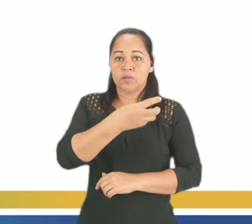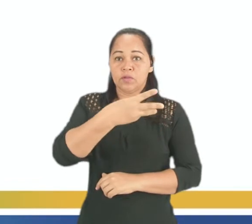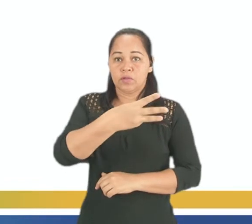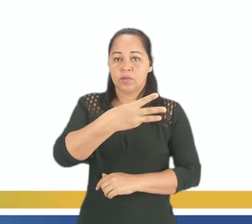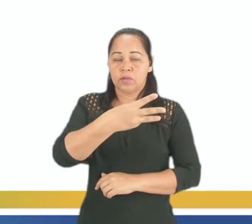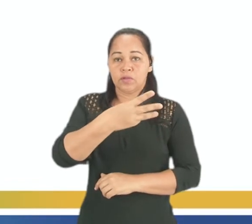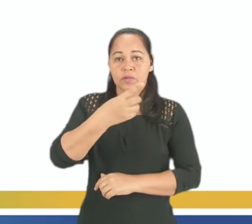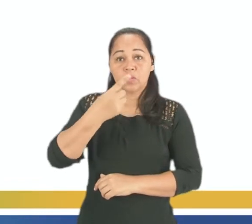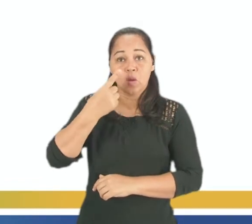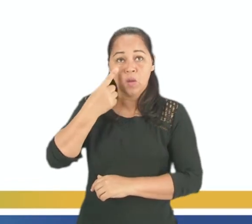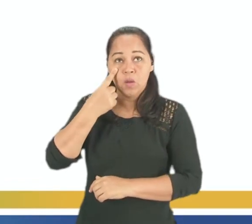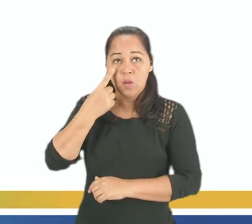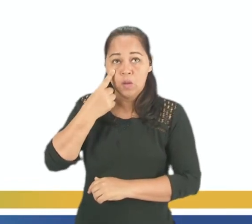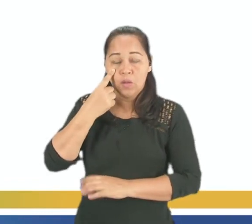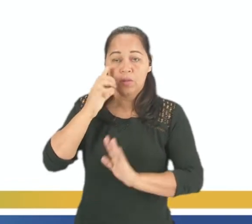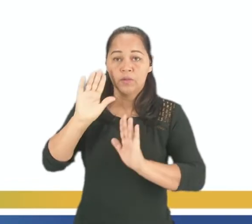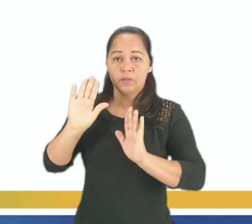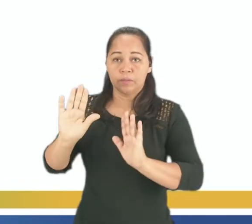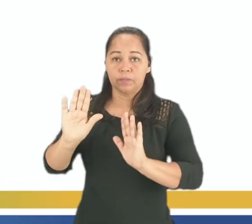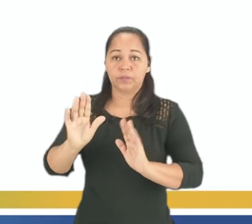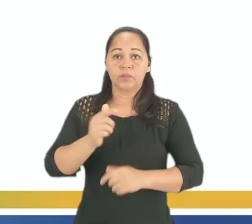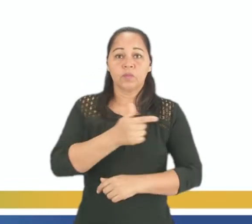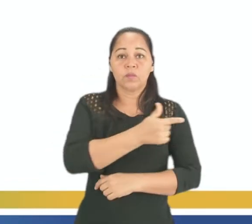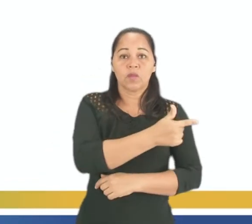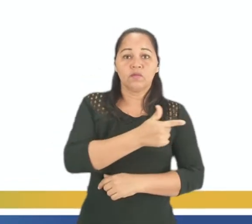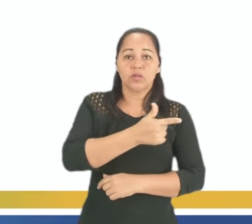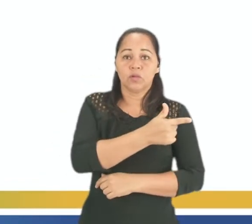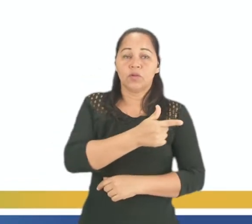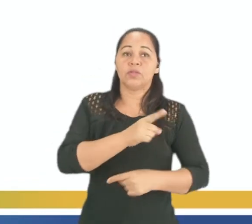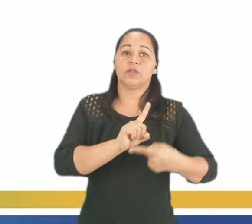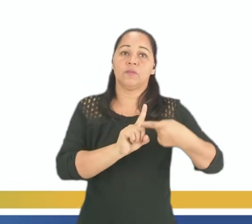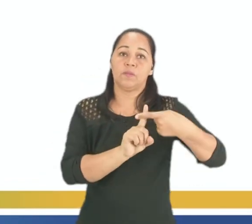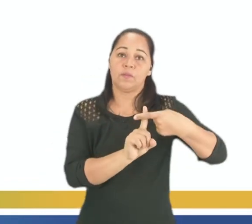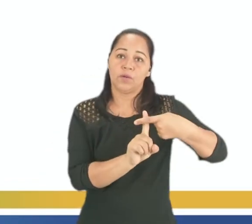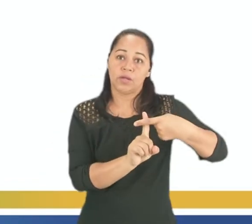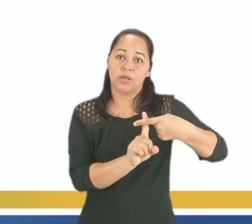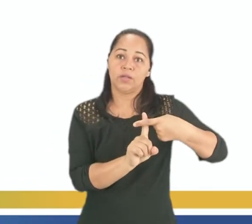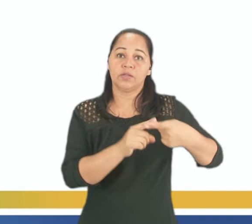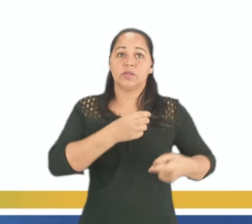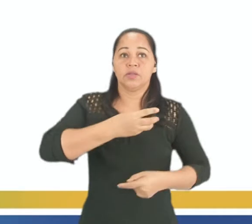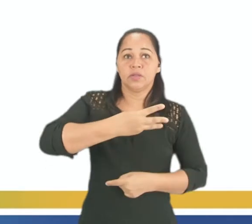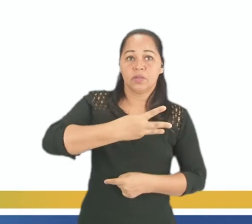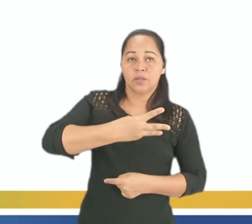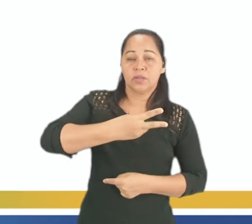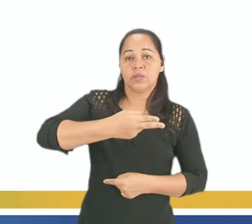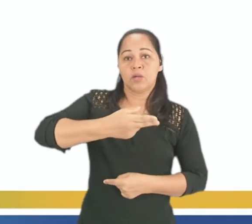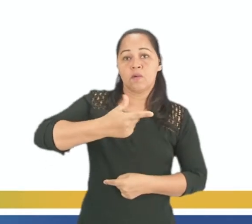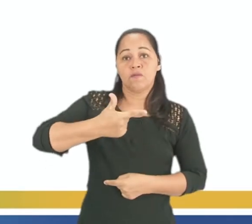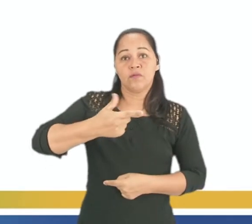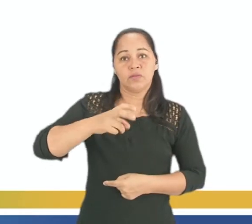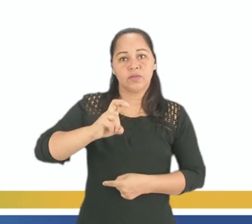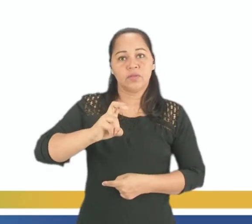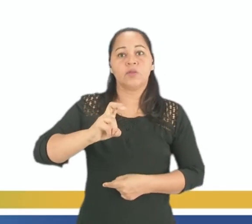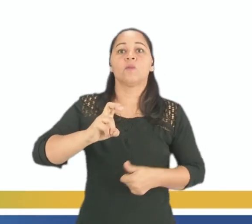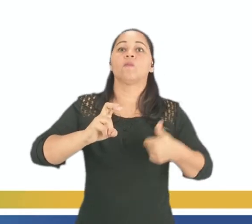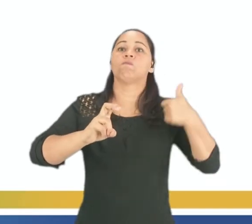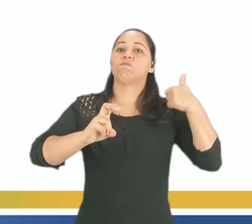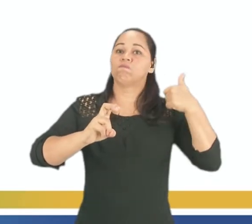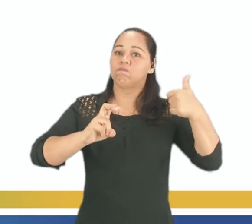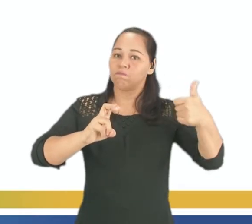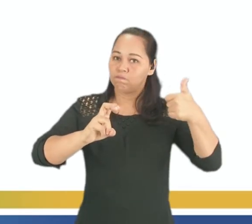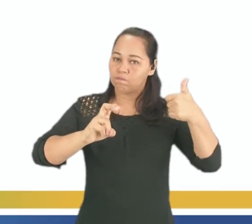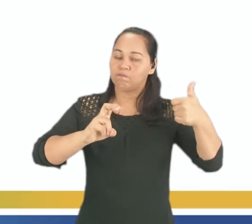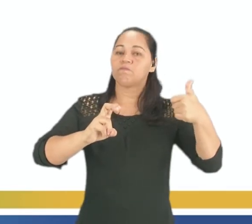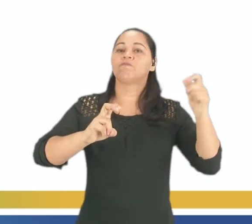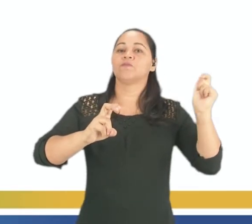3. Observe que para a primeira equação, 22 mais 3 é igual a 25. Então, na primeira equação,